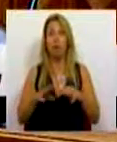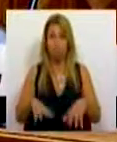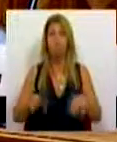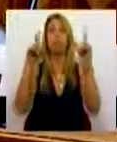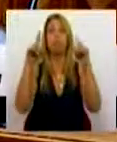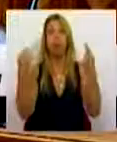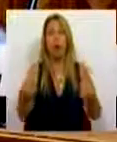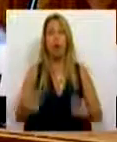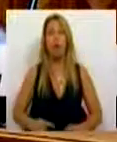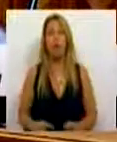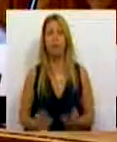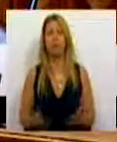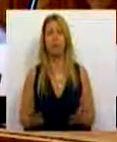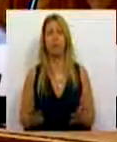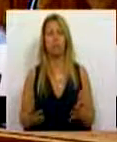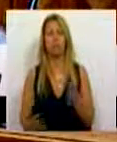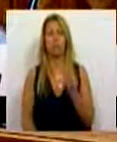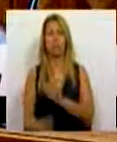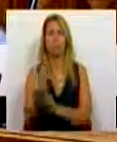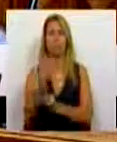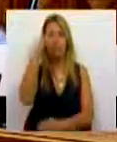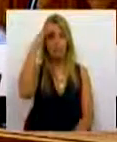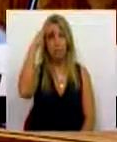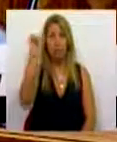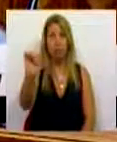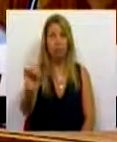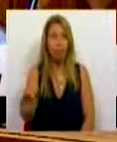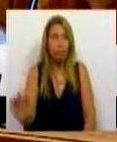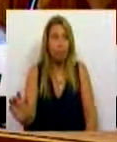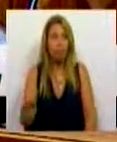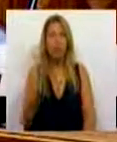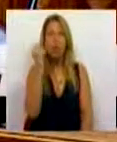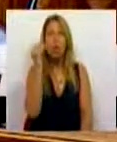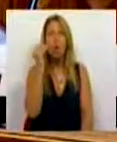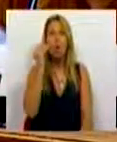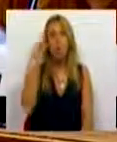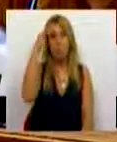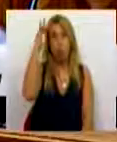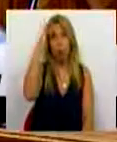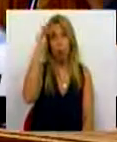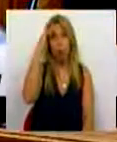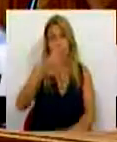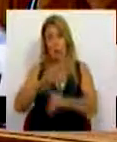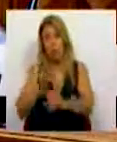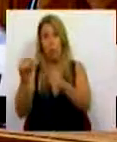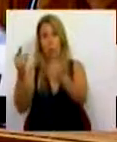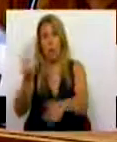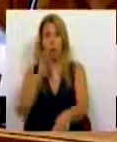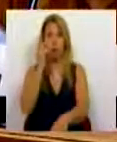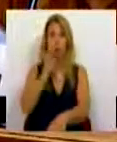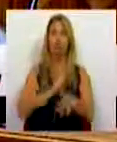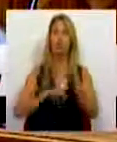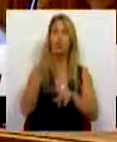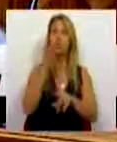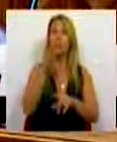O crescimento crescia. Quer dizer, é um bocado insólita esta tese, mas perante as outras teses que foram aqui defendidas pelas senhoras e senhores deputados da oposição, de facto,